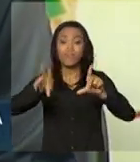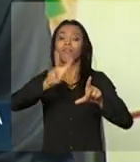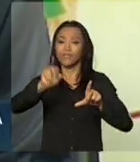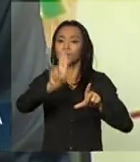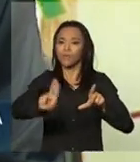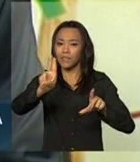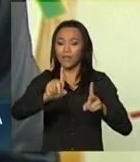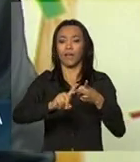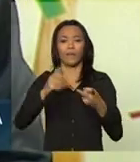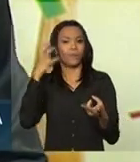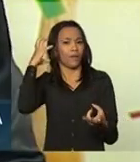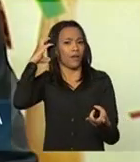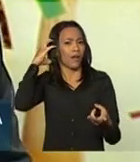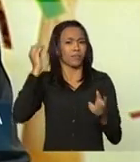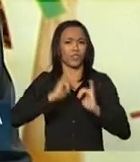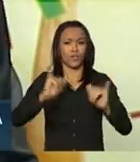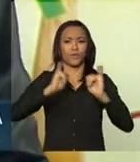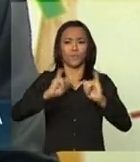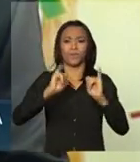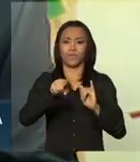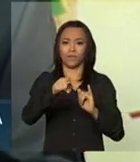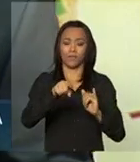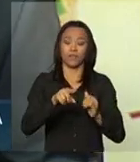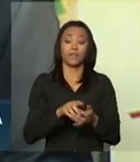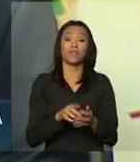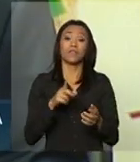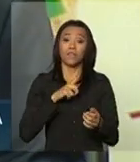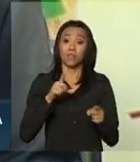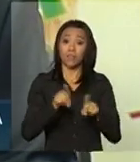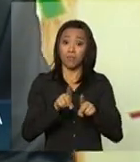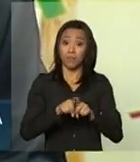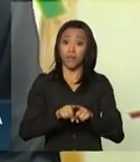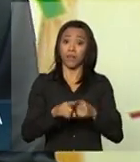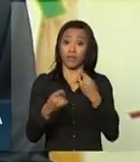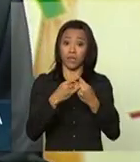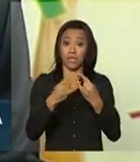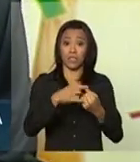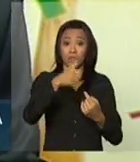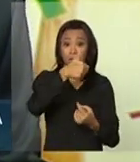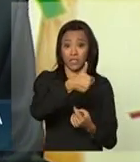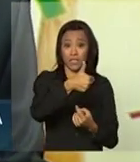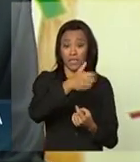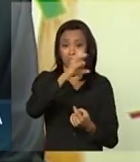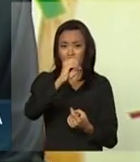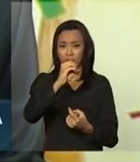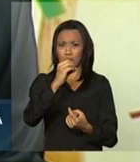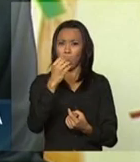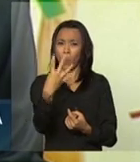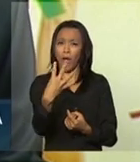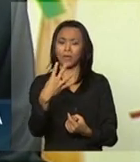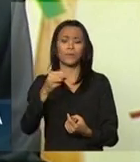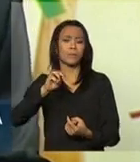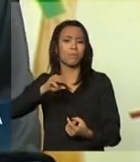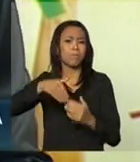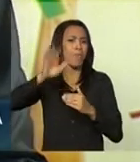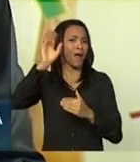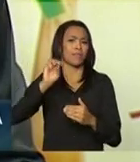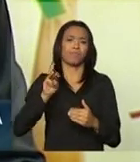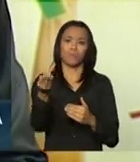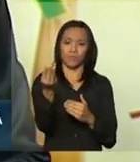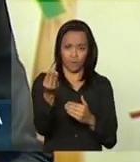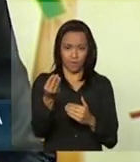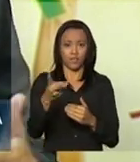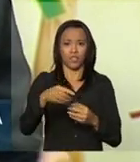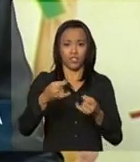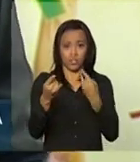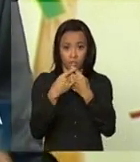televisão, rádio, né? E temos aí essa disponibilização de preservativos, são mais de 104 milhões de preservativos,